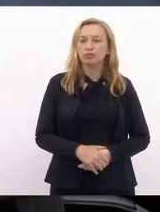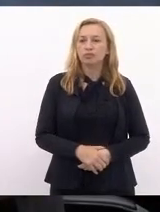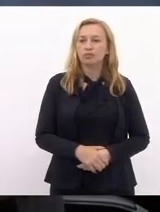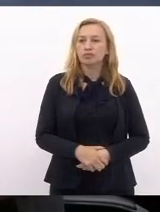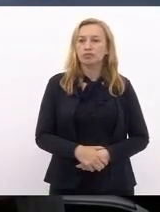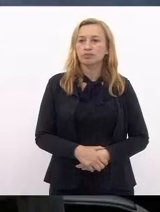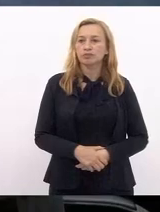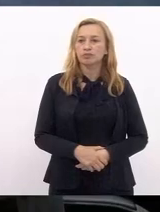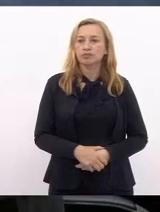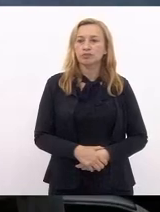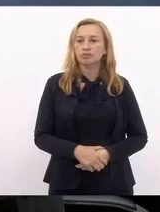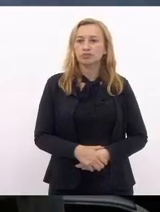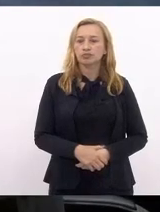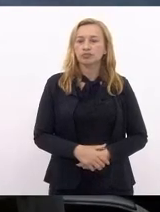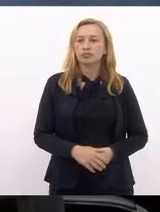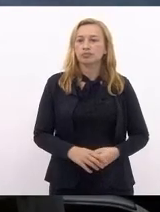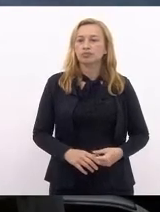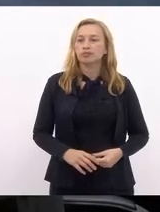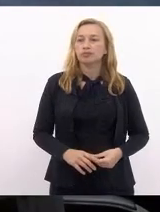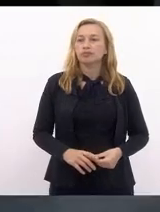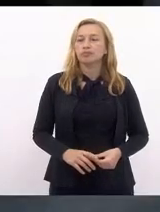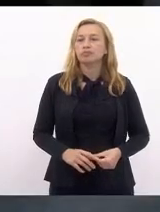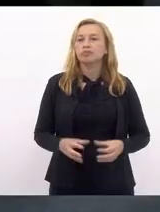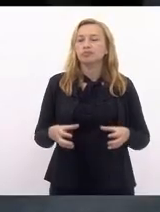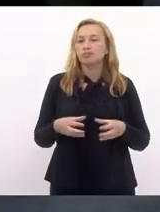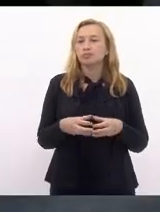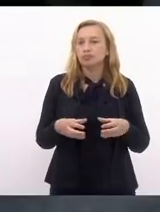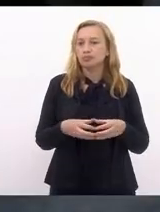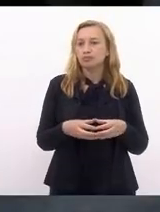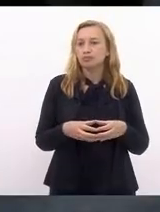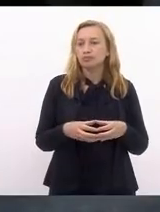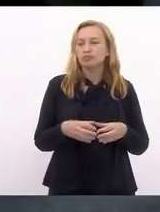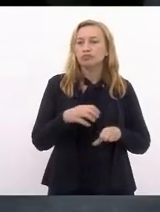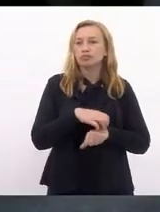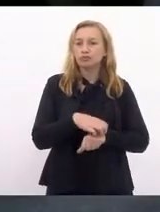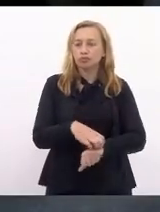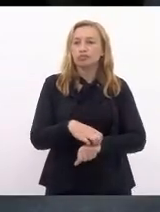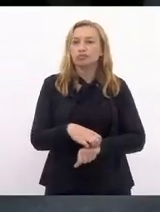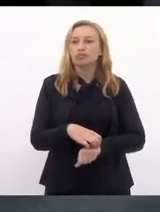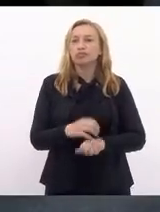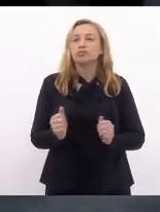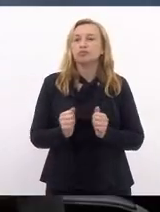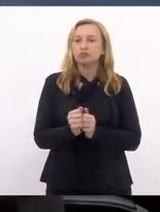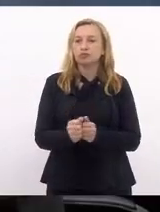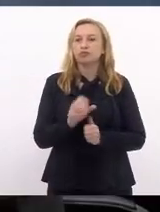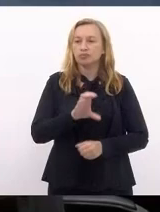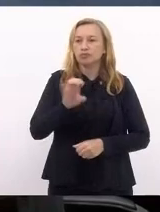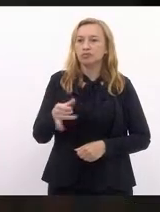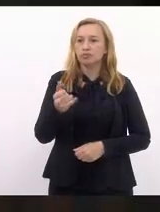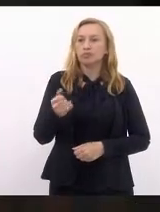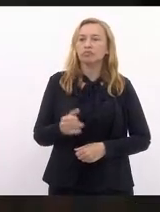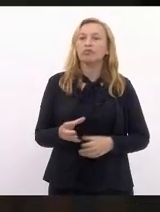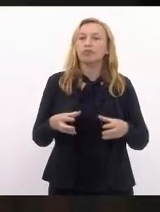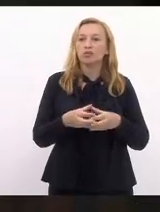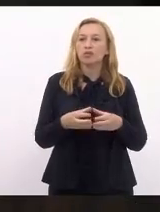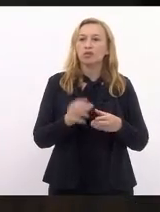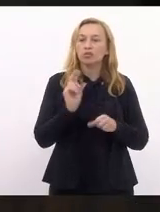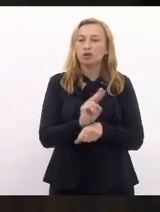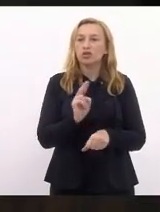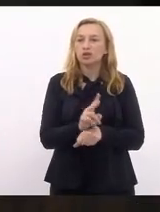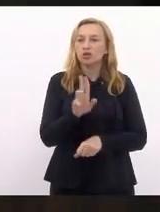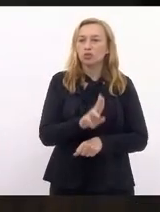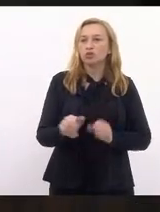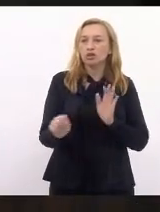eu peguei a cobra presidente da Comissão de transporte volta com ccj pela comissão de prevenção